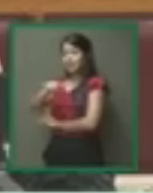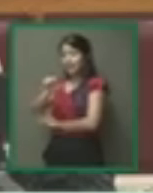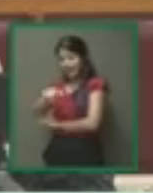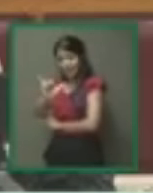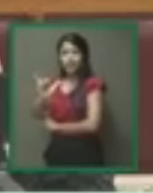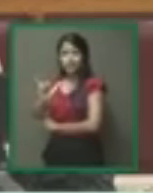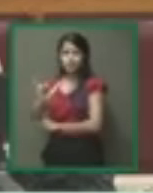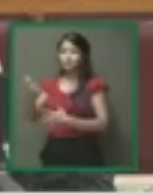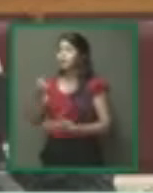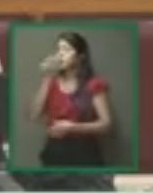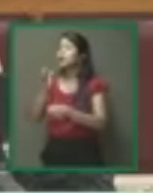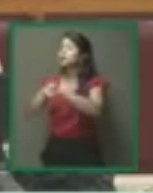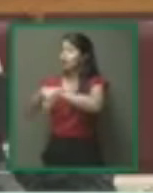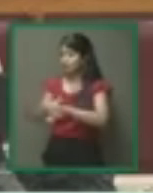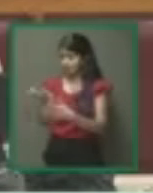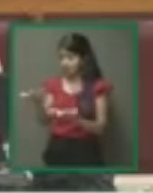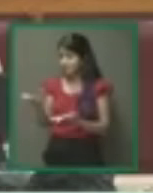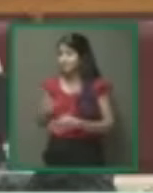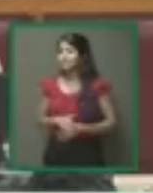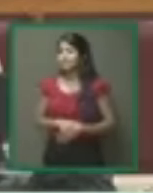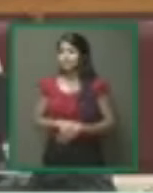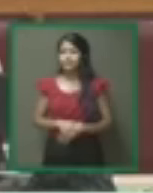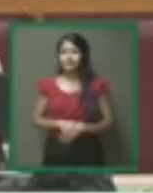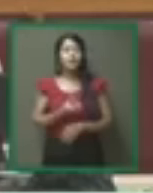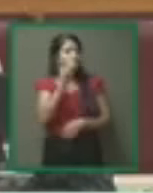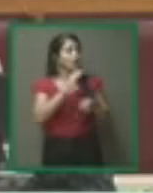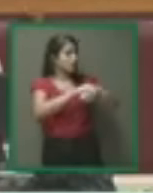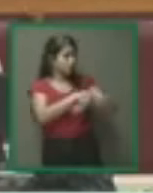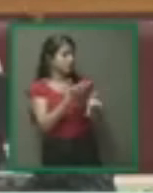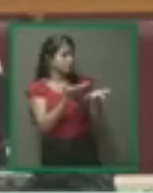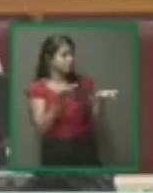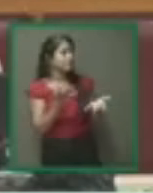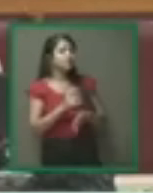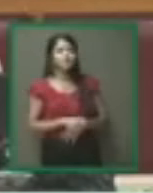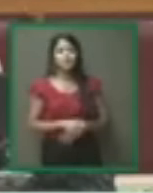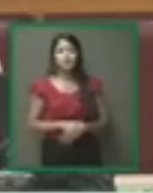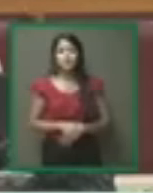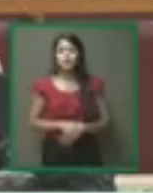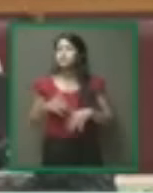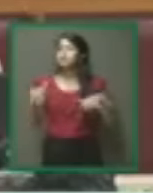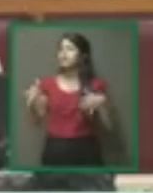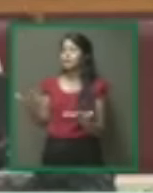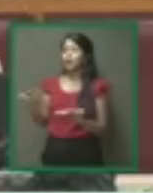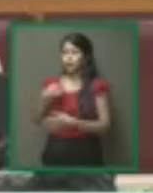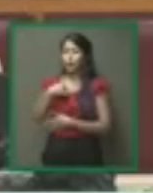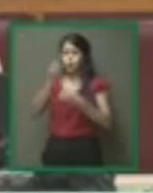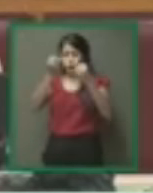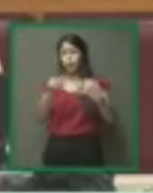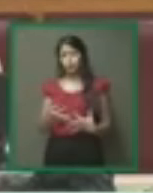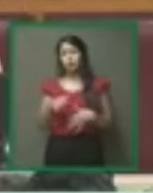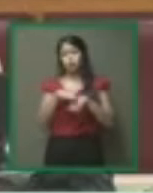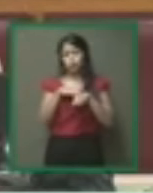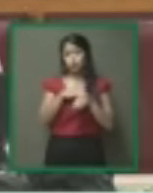Carmo. Boa noite, Wesley. Boa noite, Excelência. Wesley, como eu falei